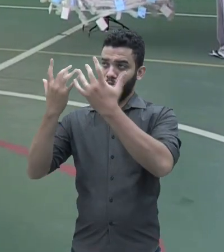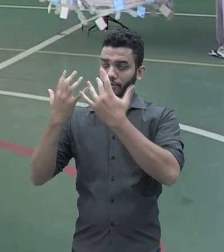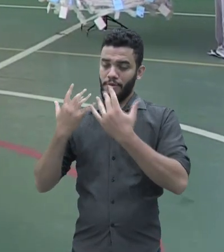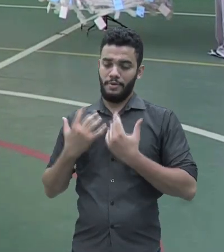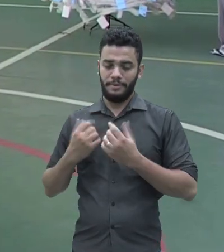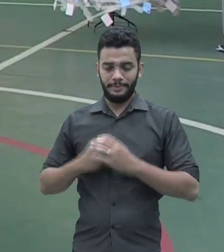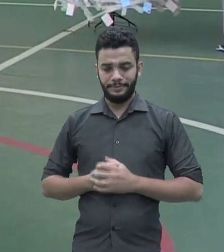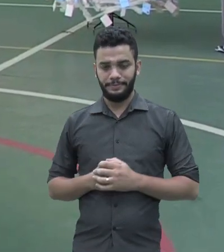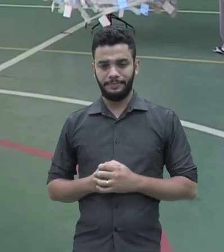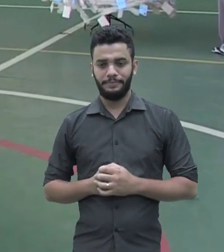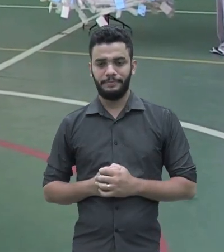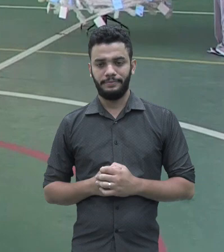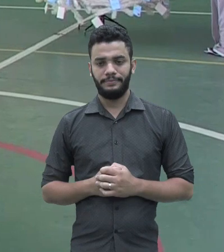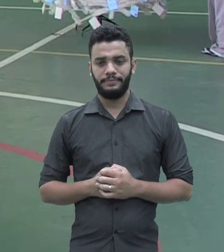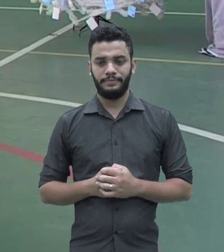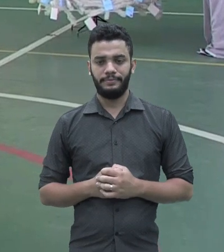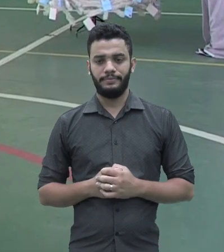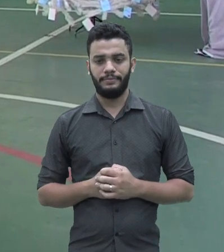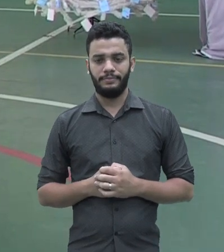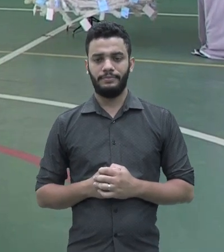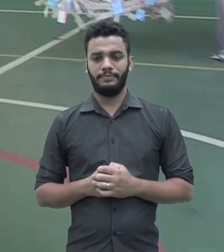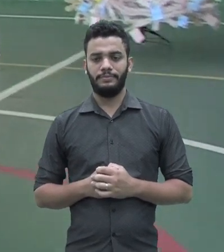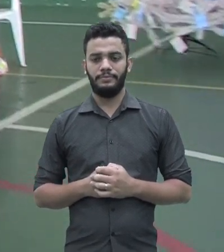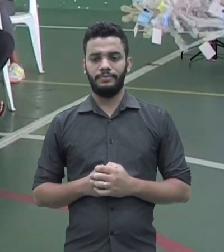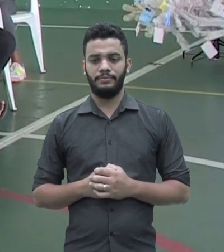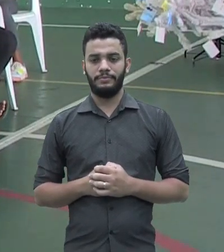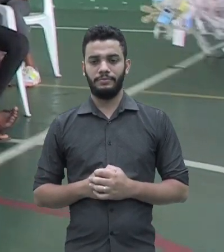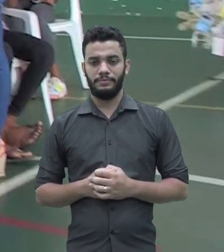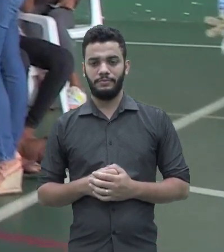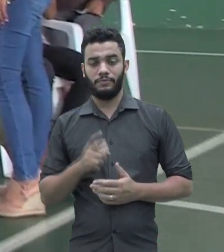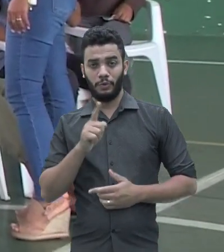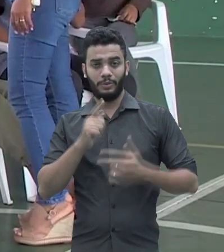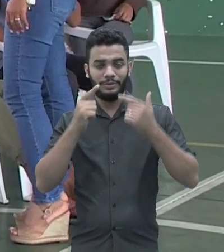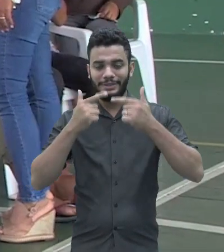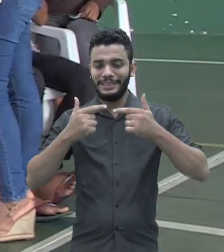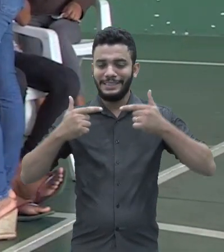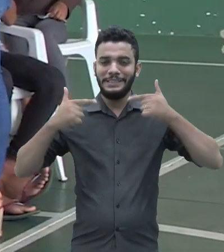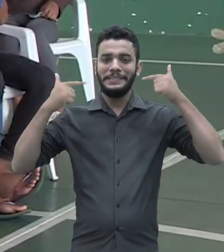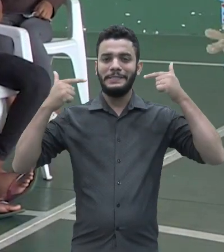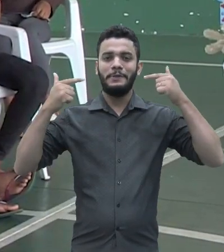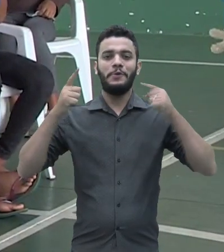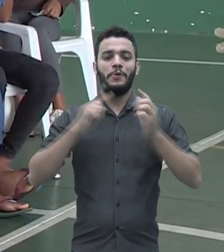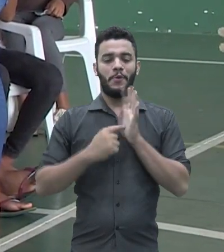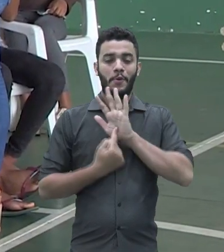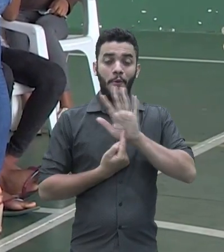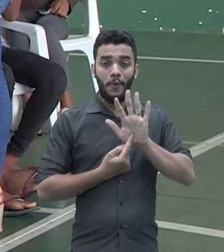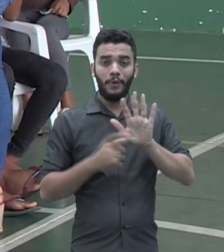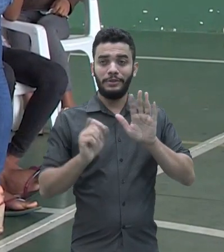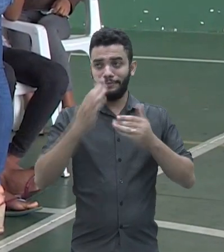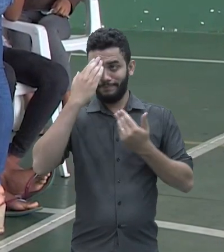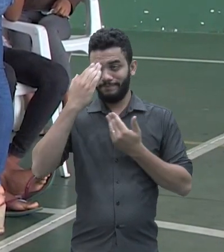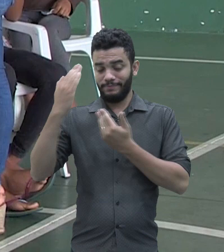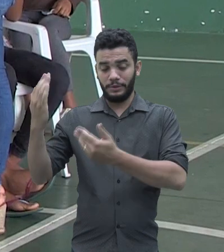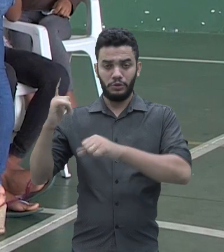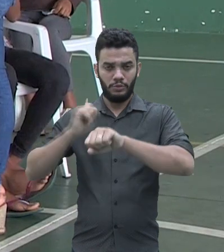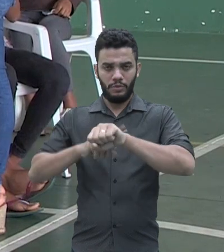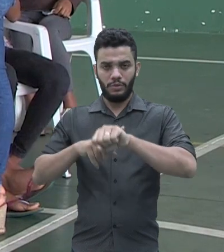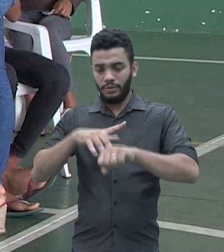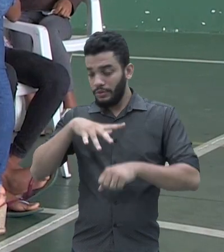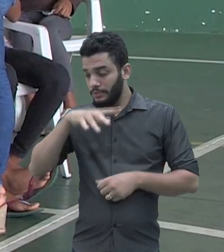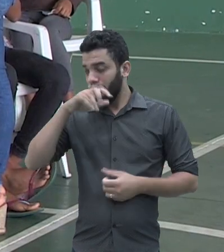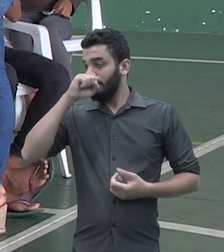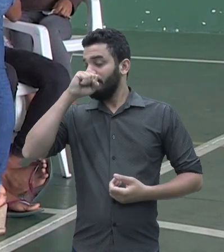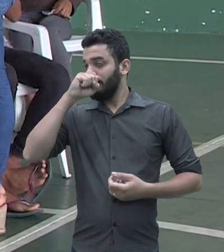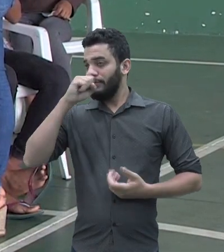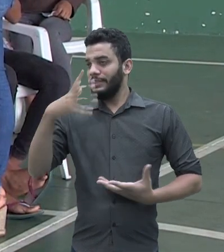Faz a leitura, Sara. Sorri ao acordar e expresse gratidão. Sua primeira respiração matutina